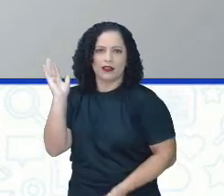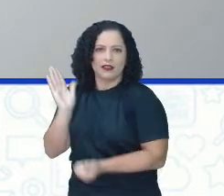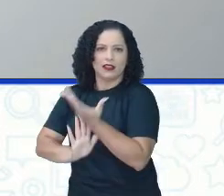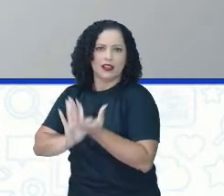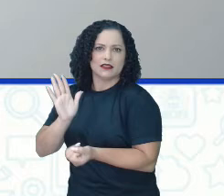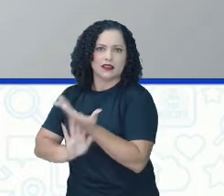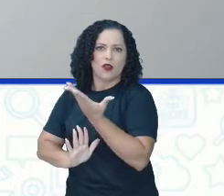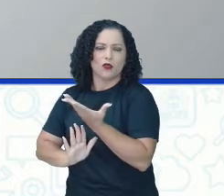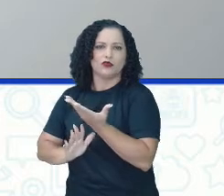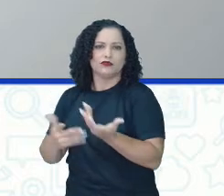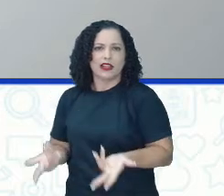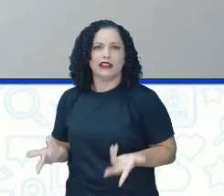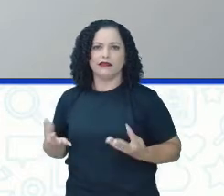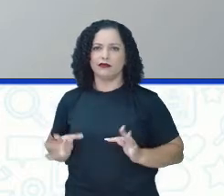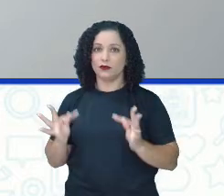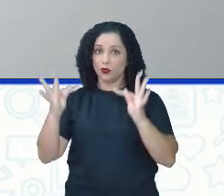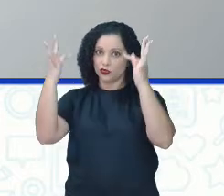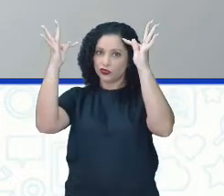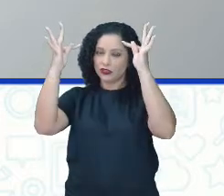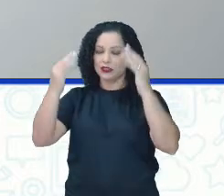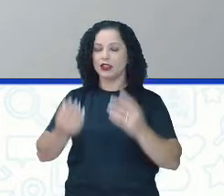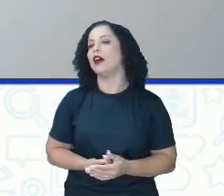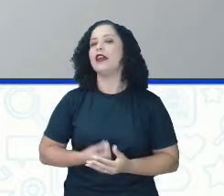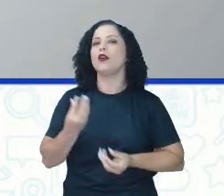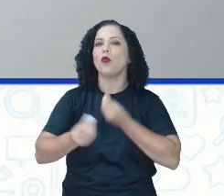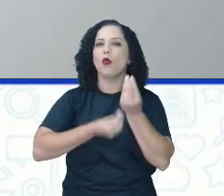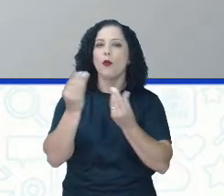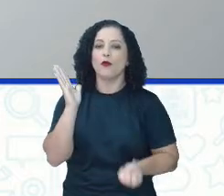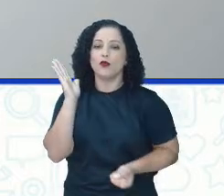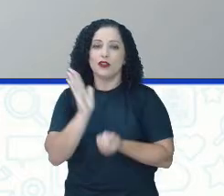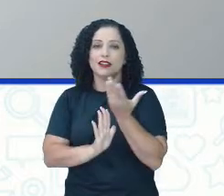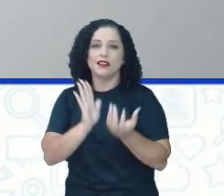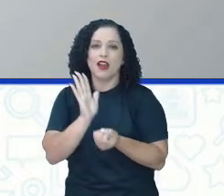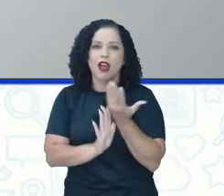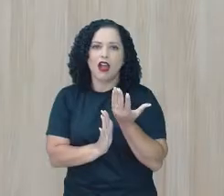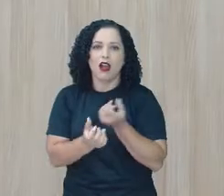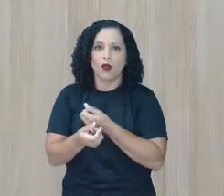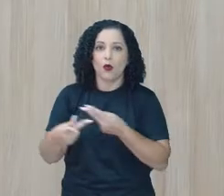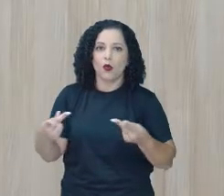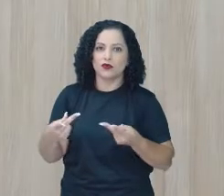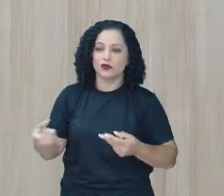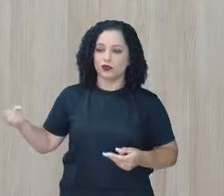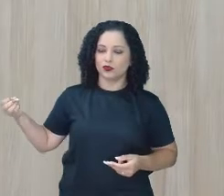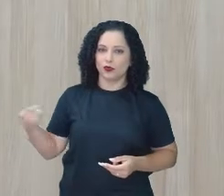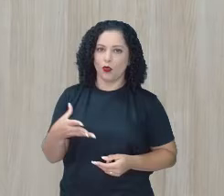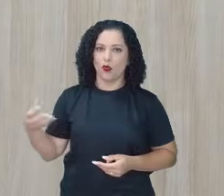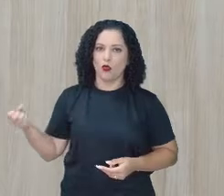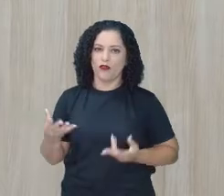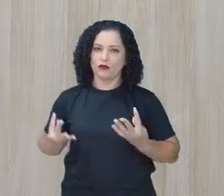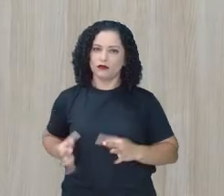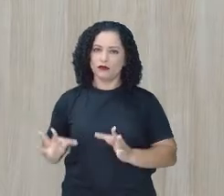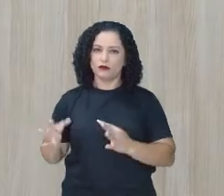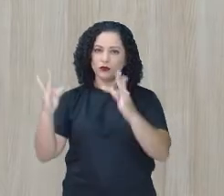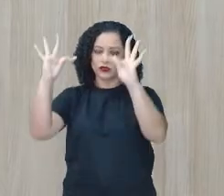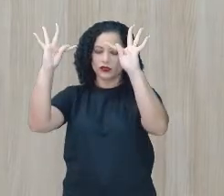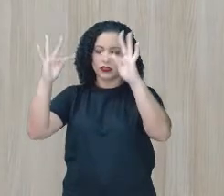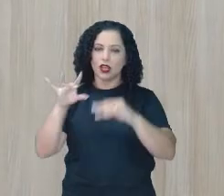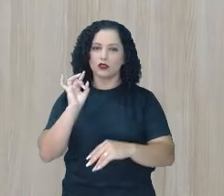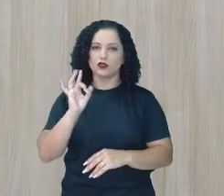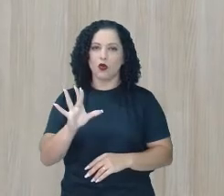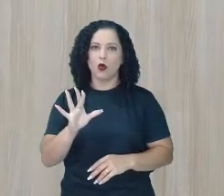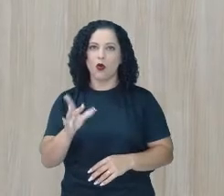gente tentando aí criar uma outra coisa que seja aí, que se aproxime não apenas das